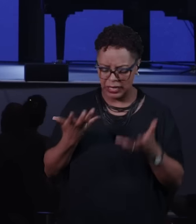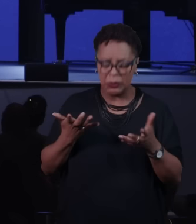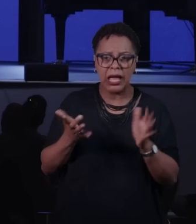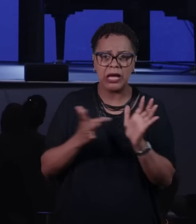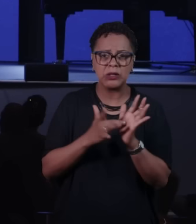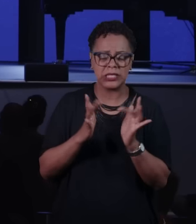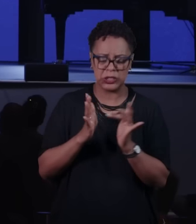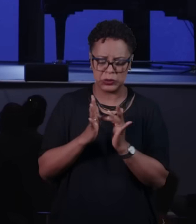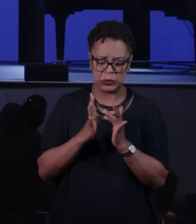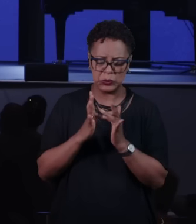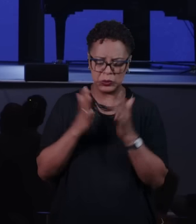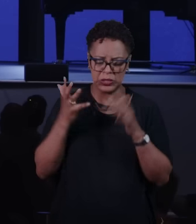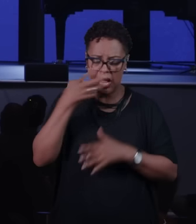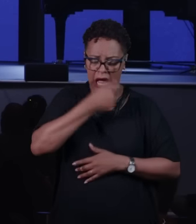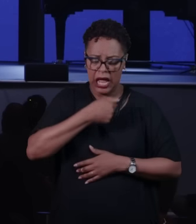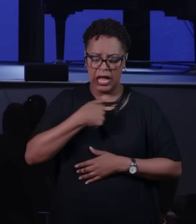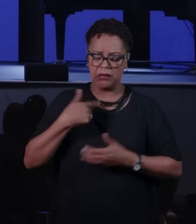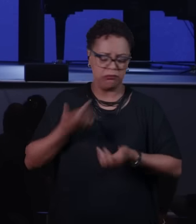pastor.